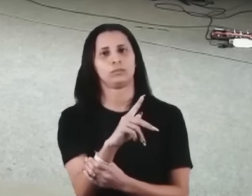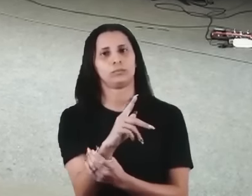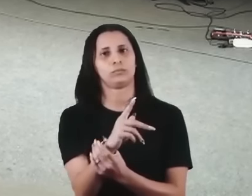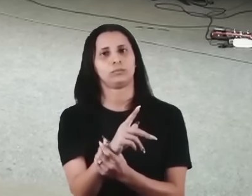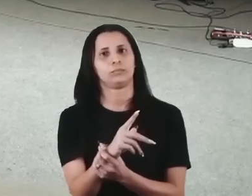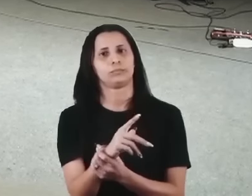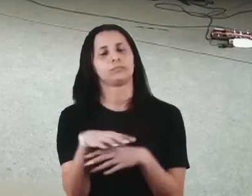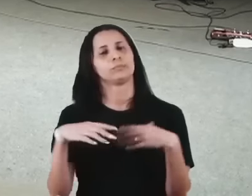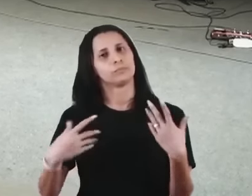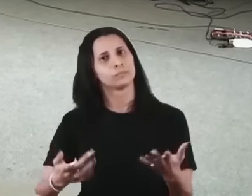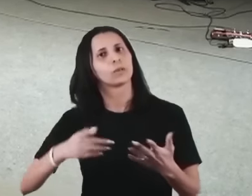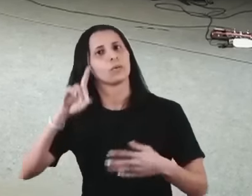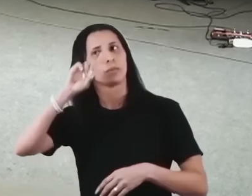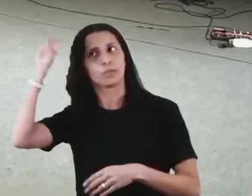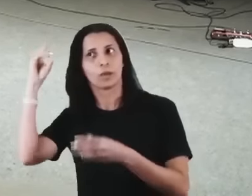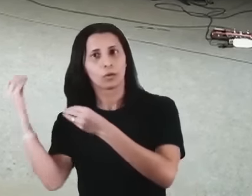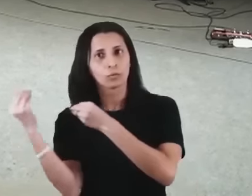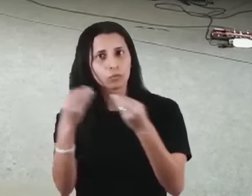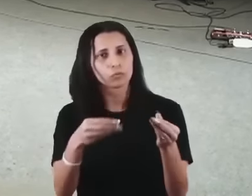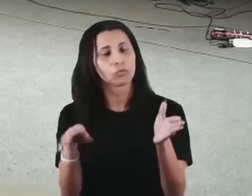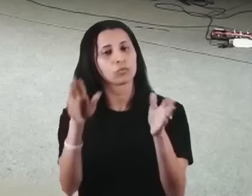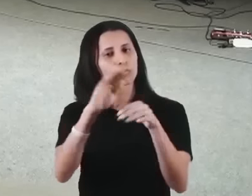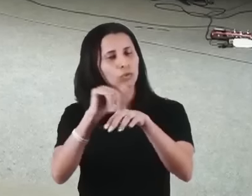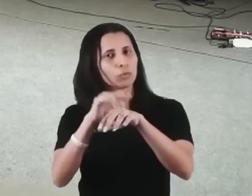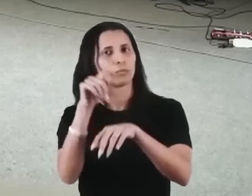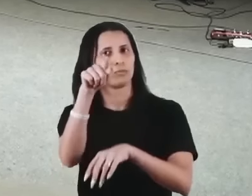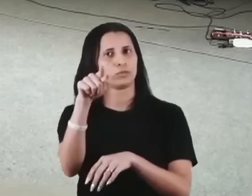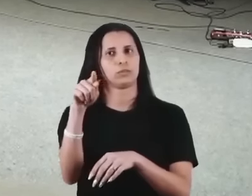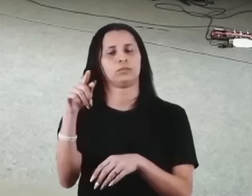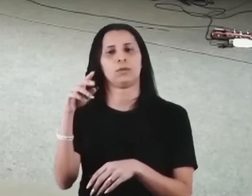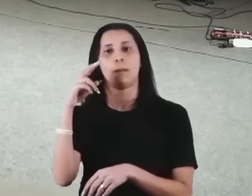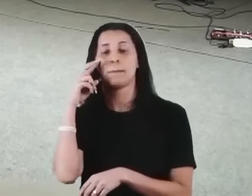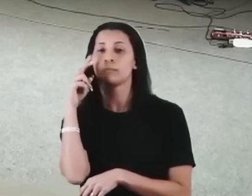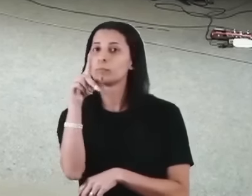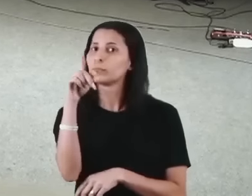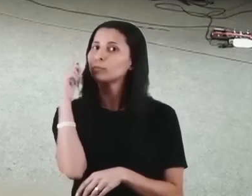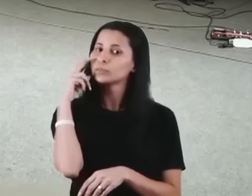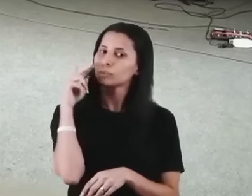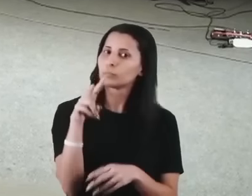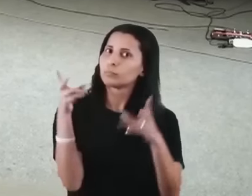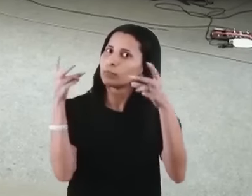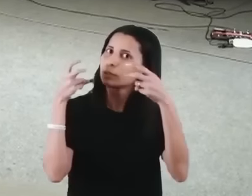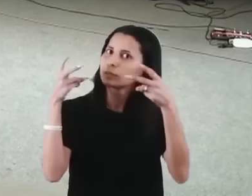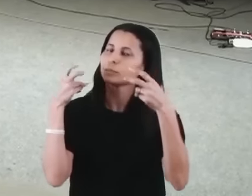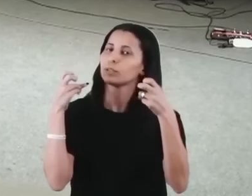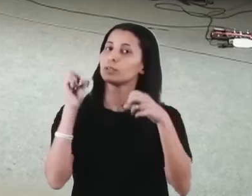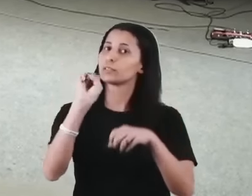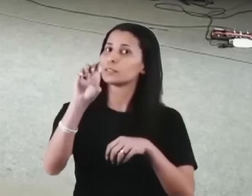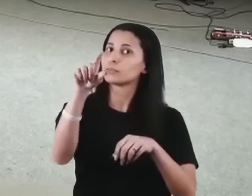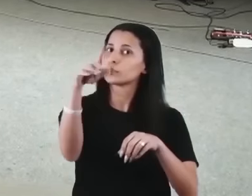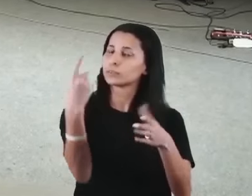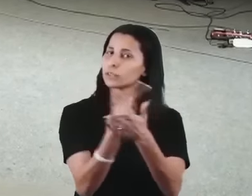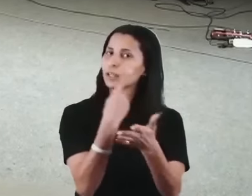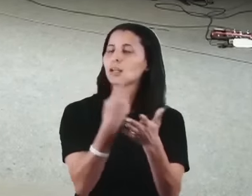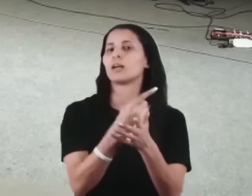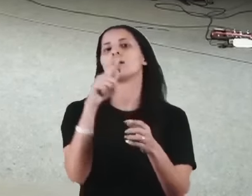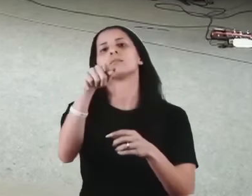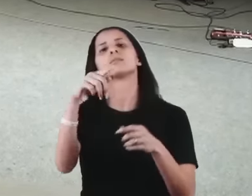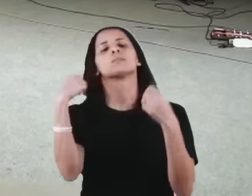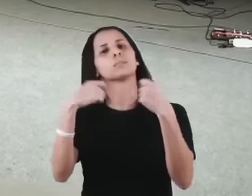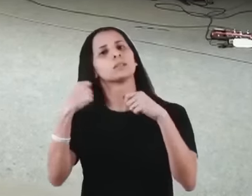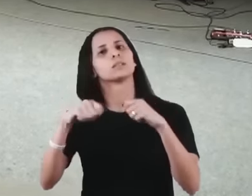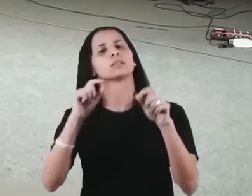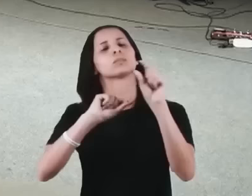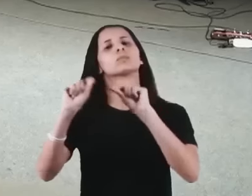que Deus lhe trouxe aqui para te fazer esse Alerta se você errar você vai ter que administrar seu erro